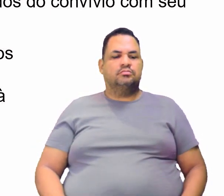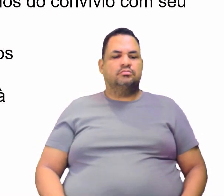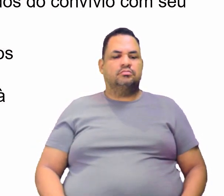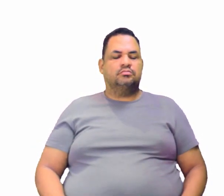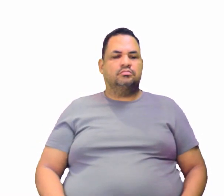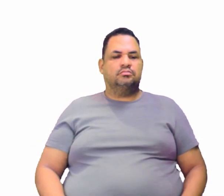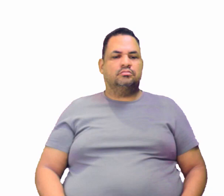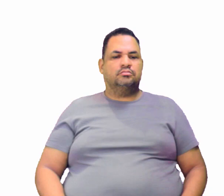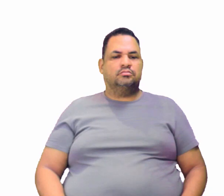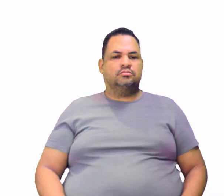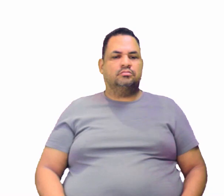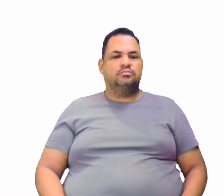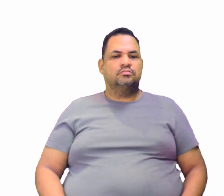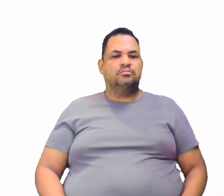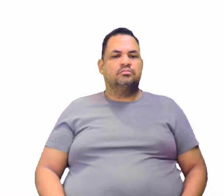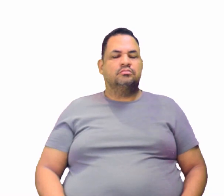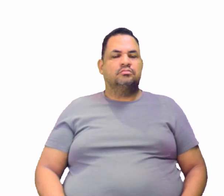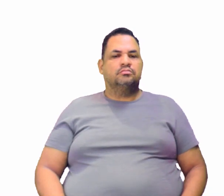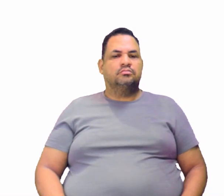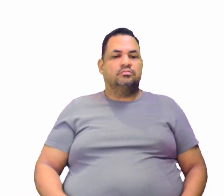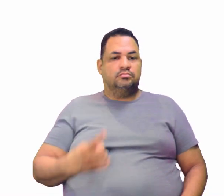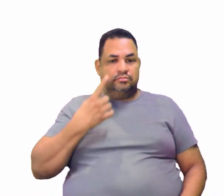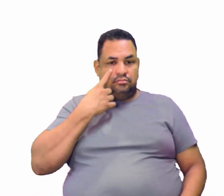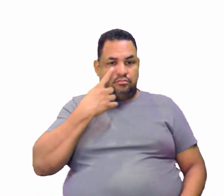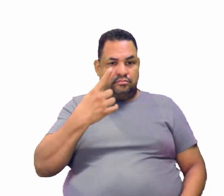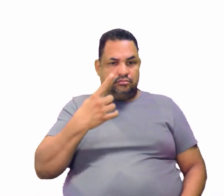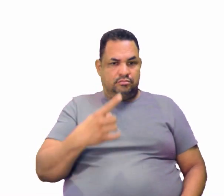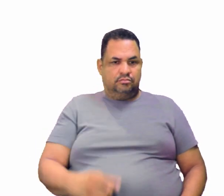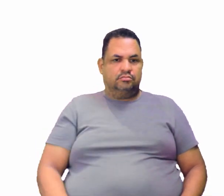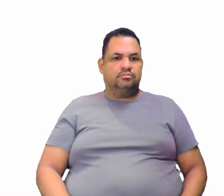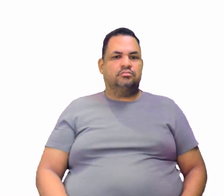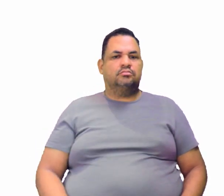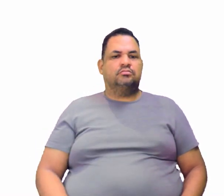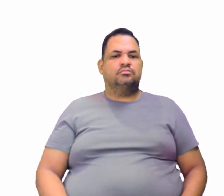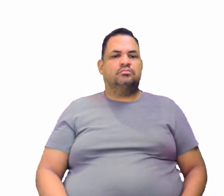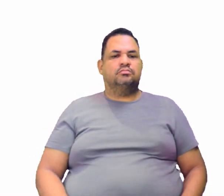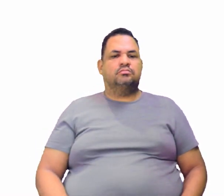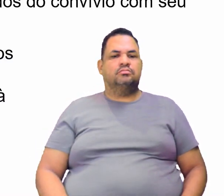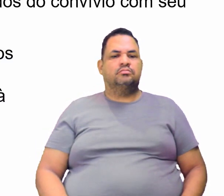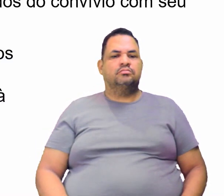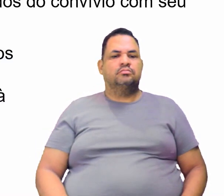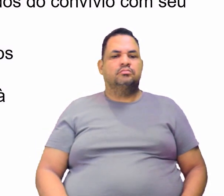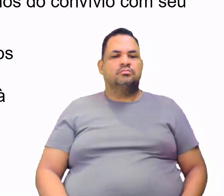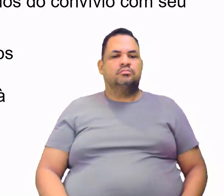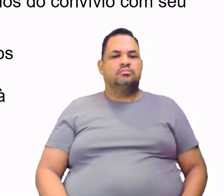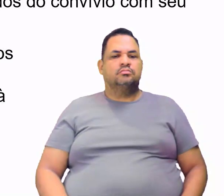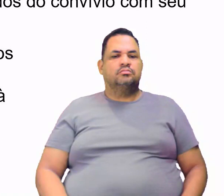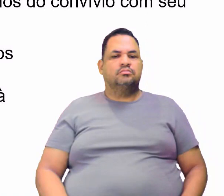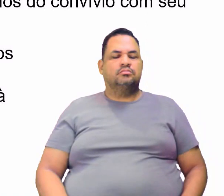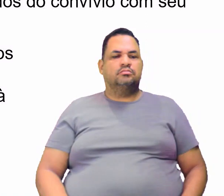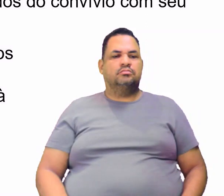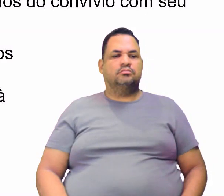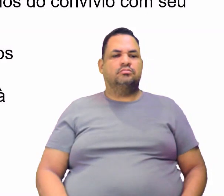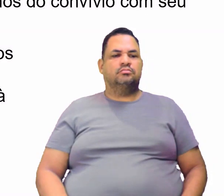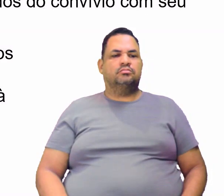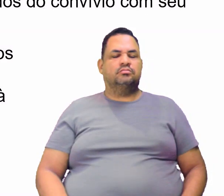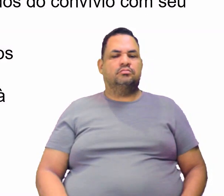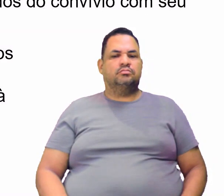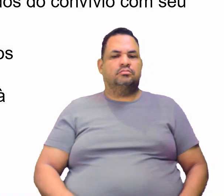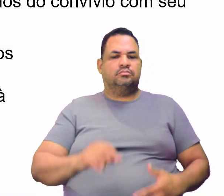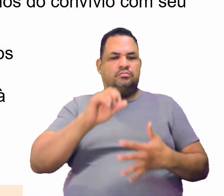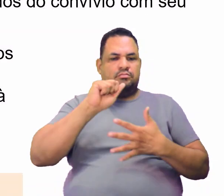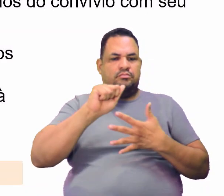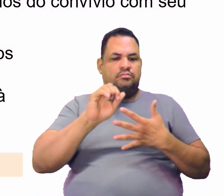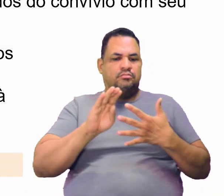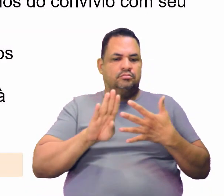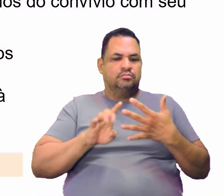só, volto aqui. Olha bem, esse daqui, ó. Infere-se o quê? A, B, C, D,